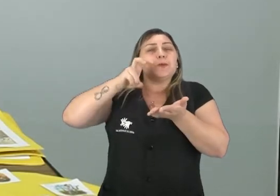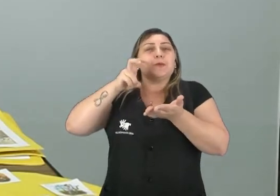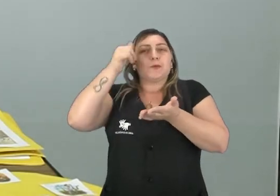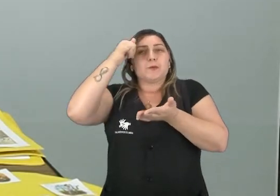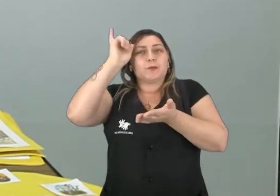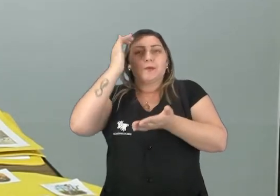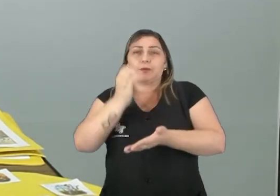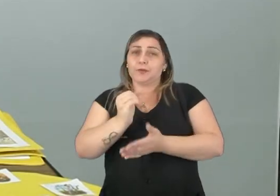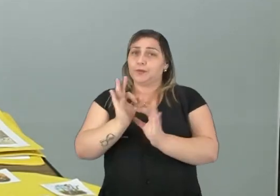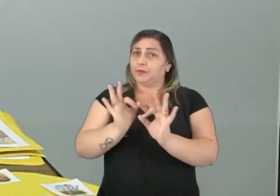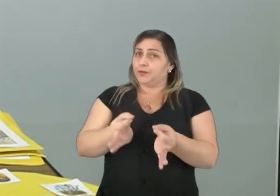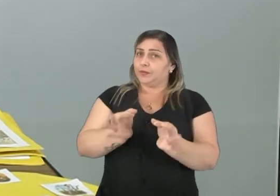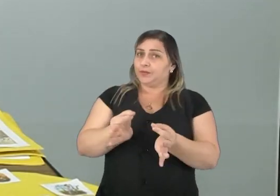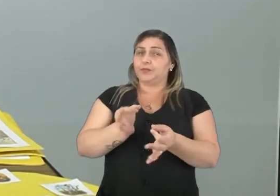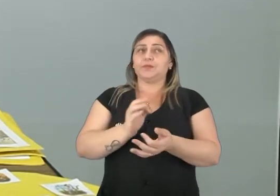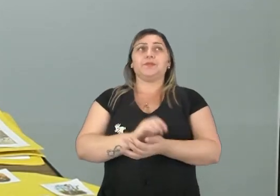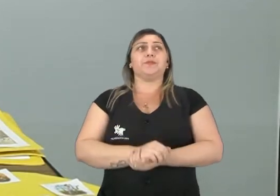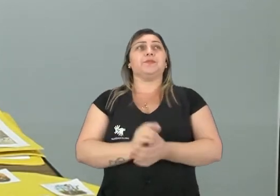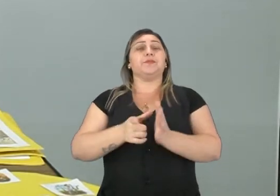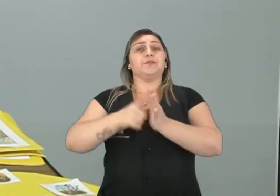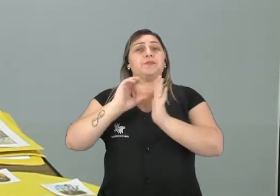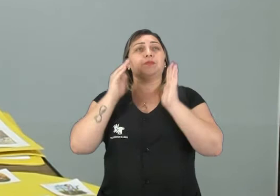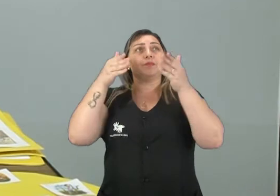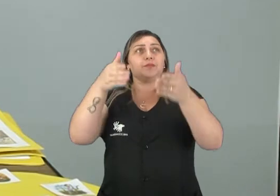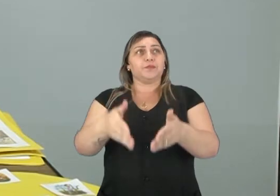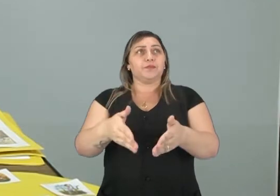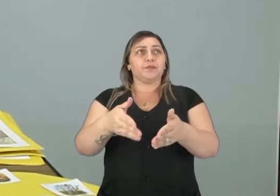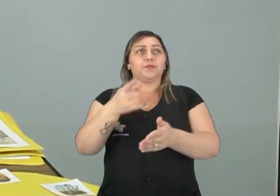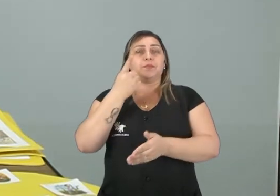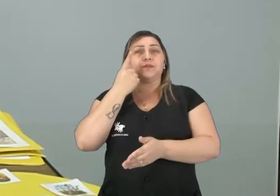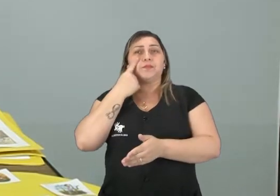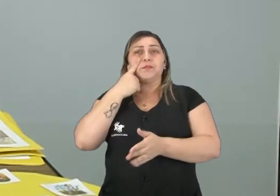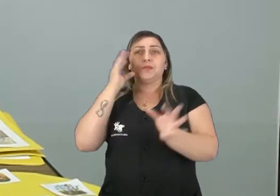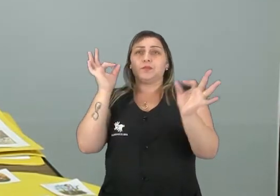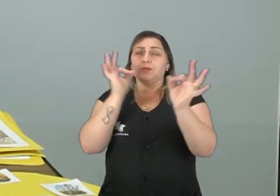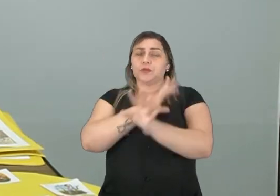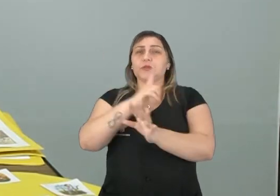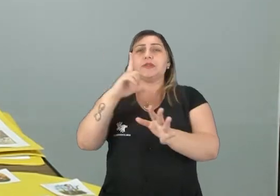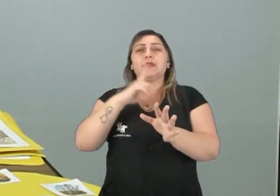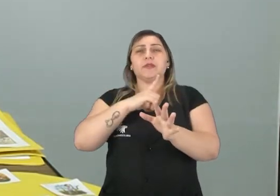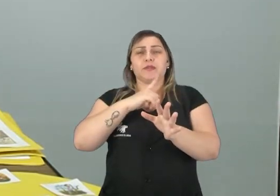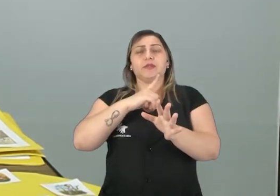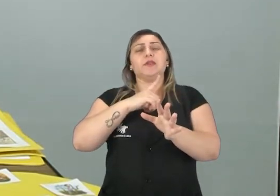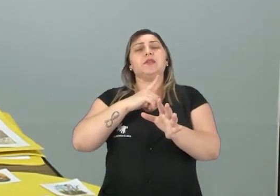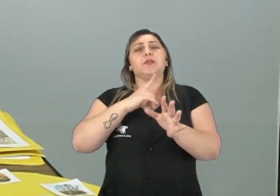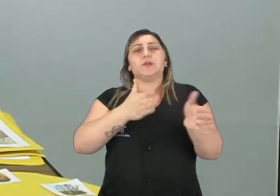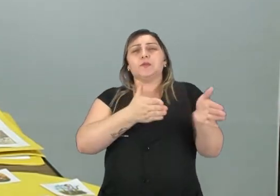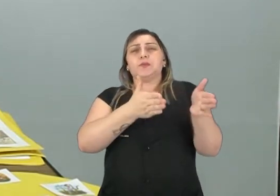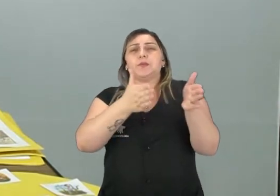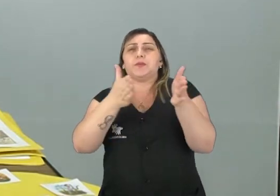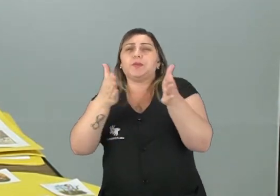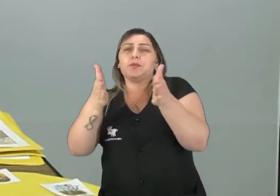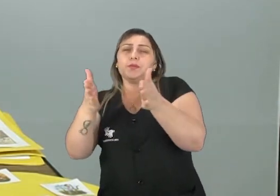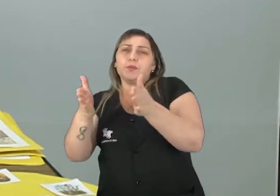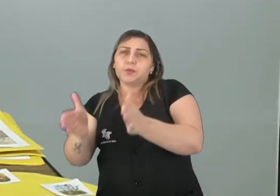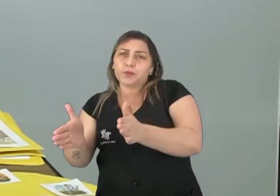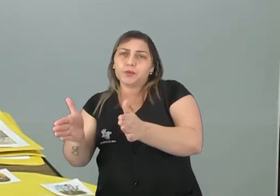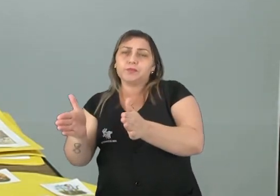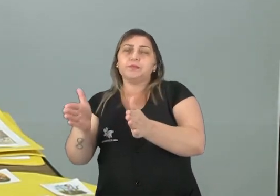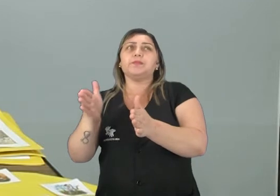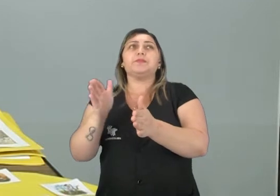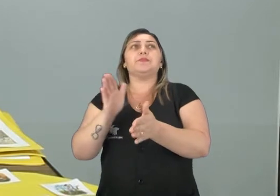leite, certo? Então, antes dele chegar aqui, ó, tem todo um percurso, antes dele chegar pronto, embaladinho,